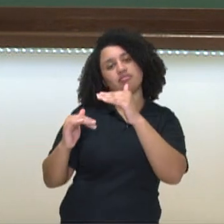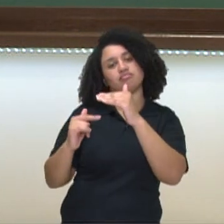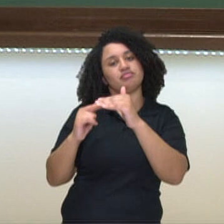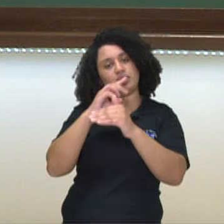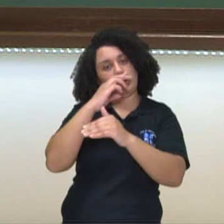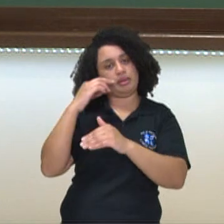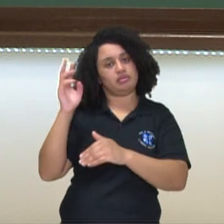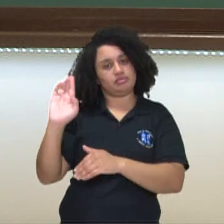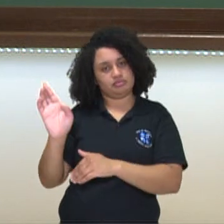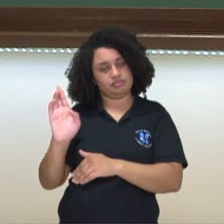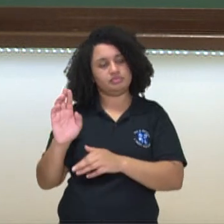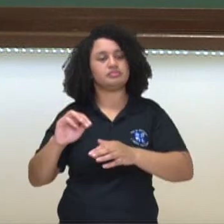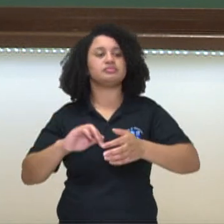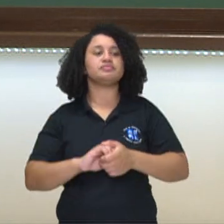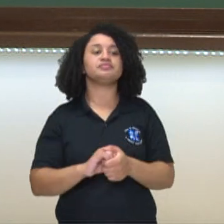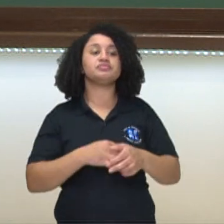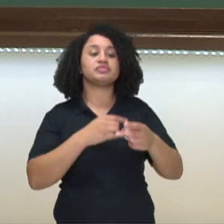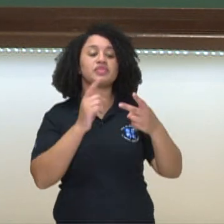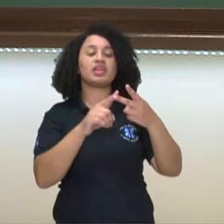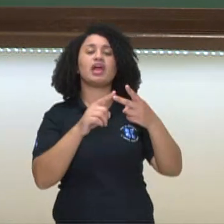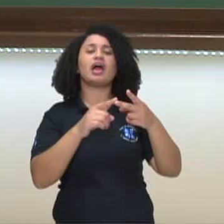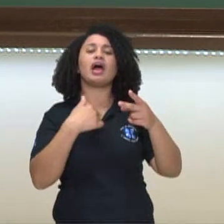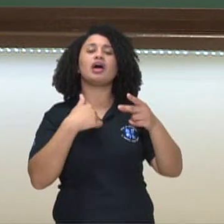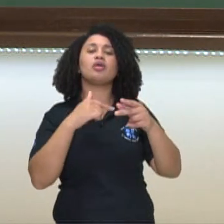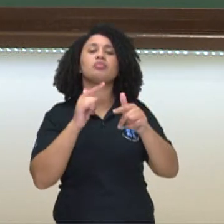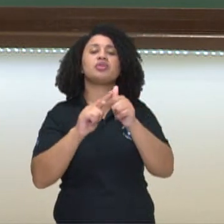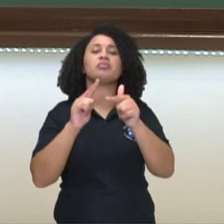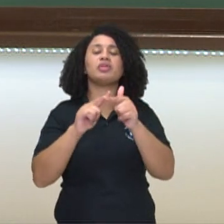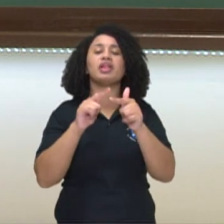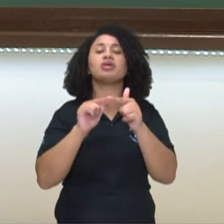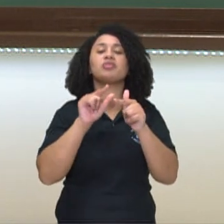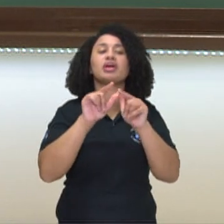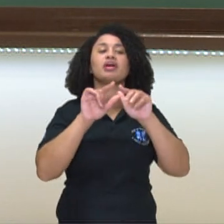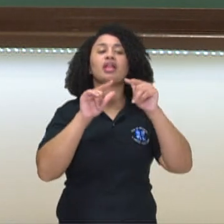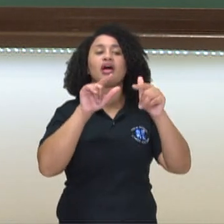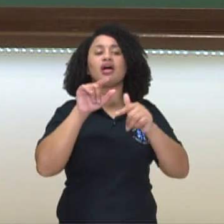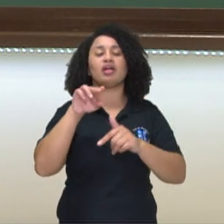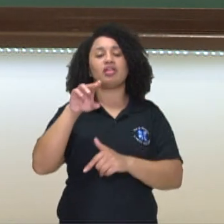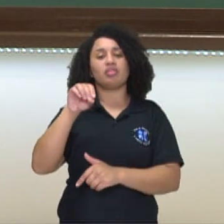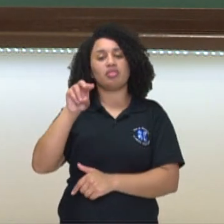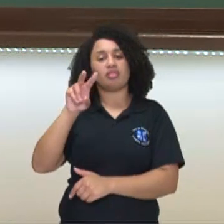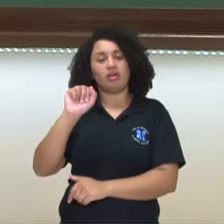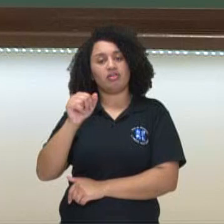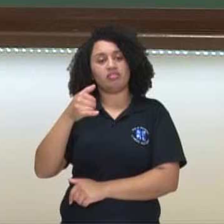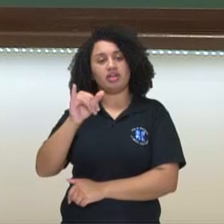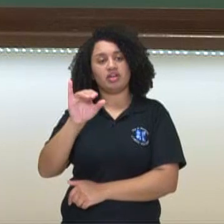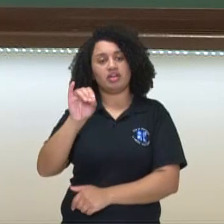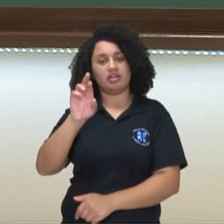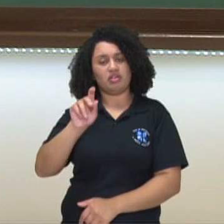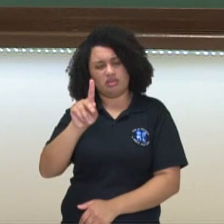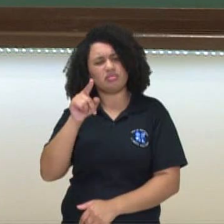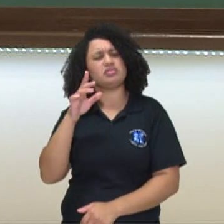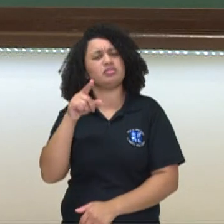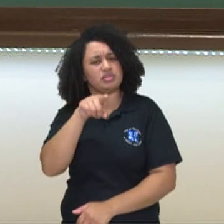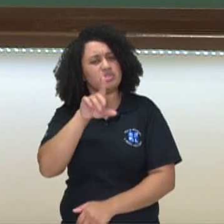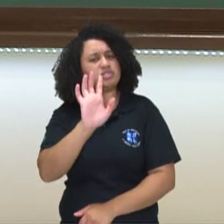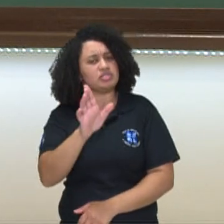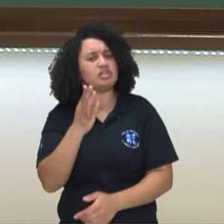Por isso que não cabe. A quebra da Bolsa de Nova York, vocês têm certeza, já estudaram várias vezes, foi